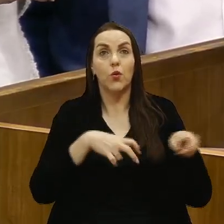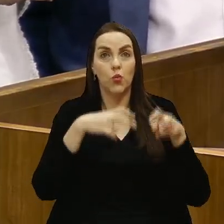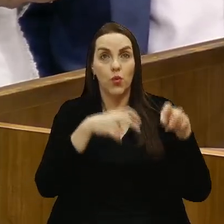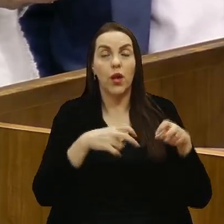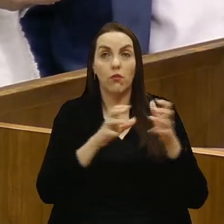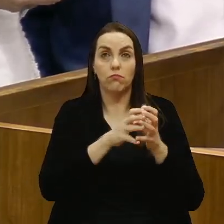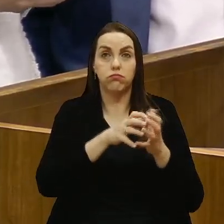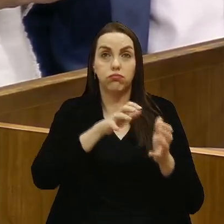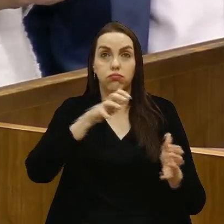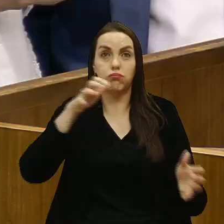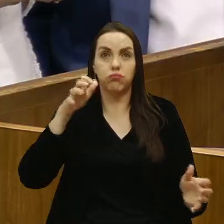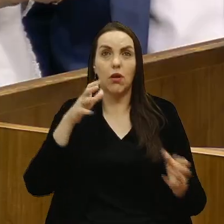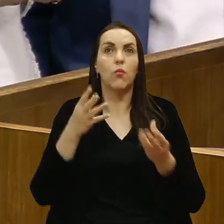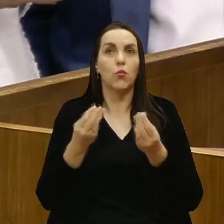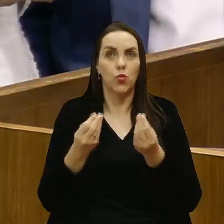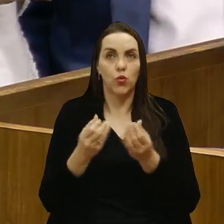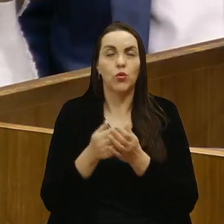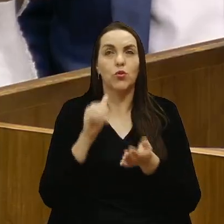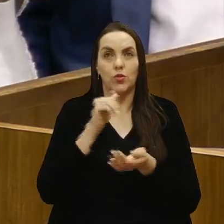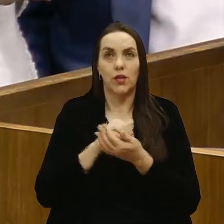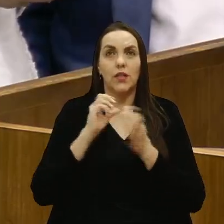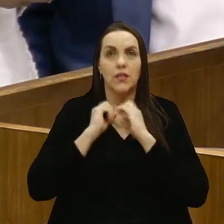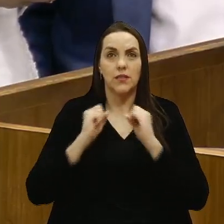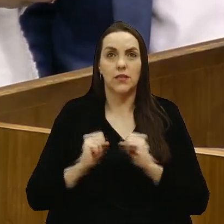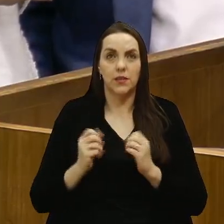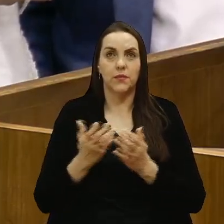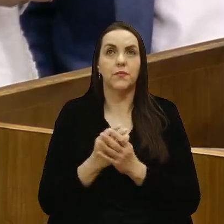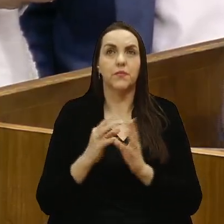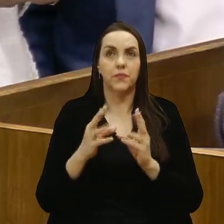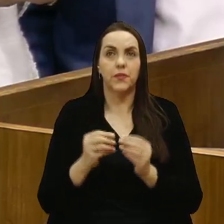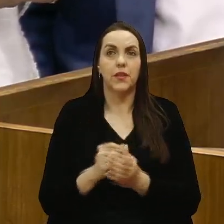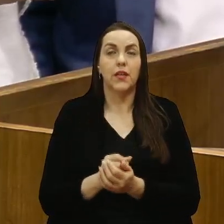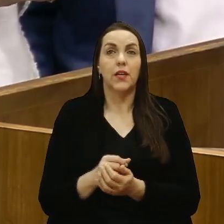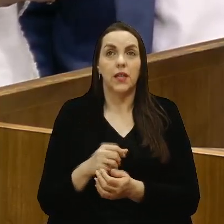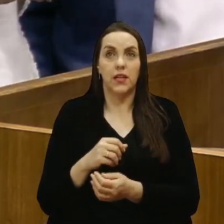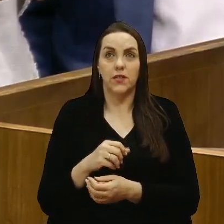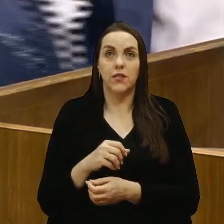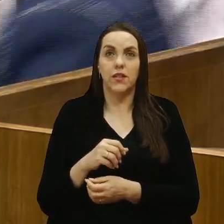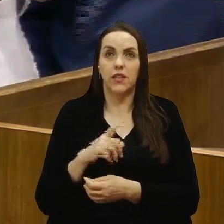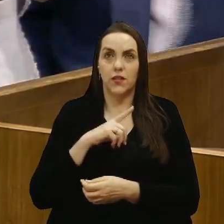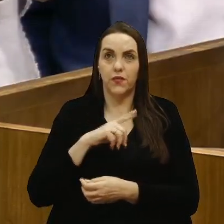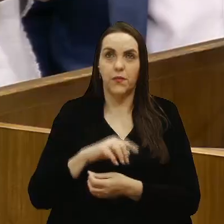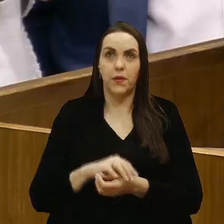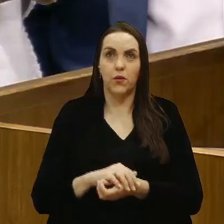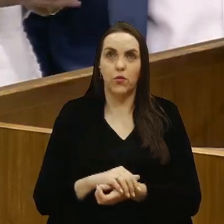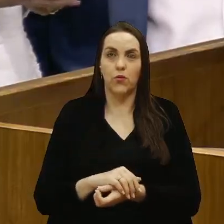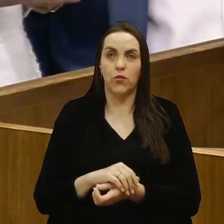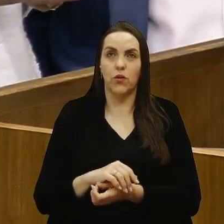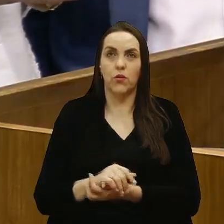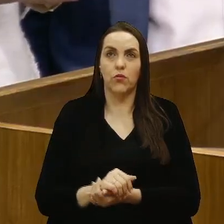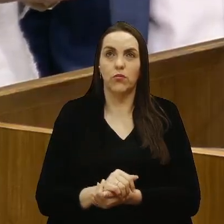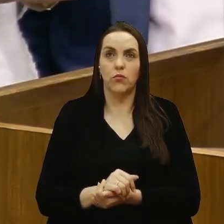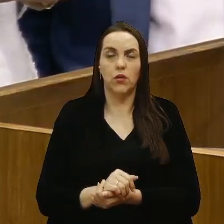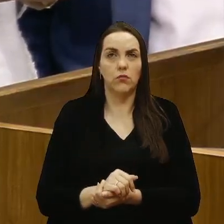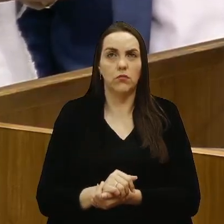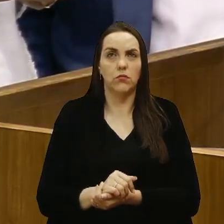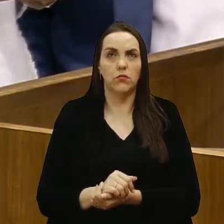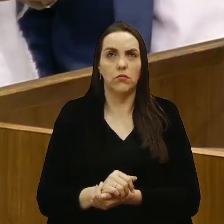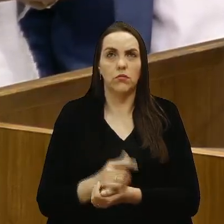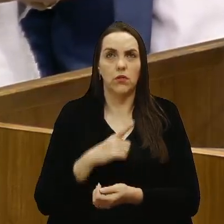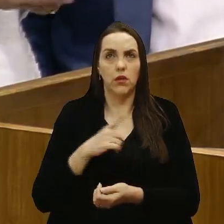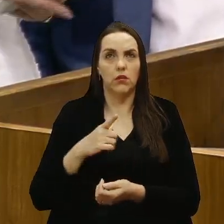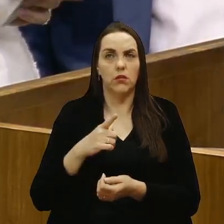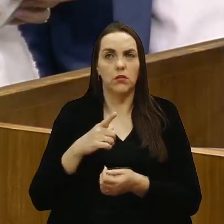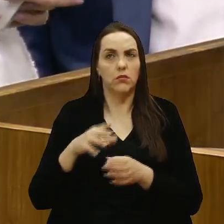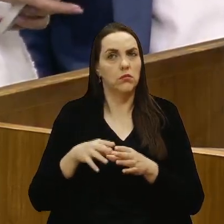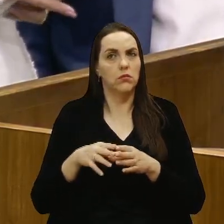inclusive, junto com a Secretaria do Turismo, nós estamos buscando agricultores que querem receber turistas, enfim. Então, acho